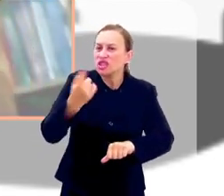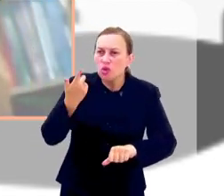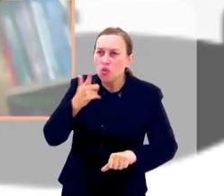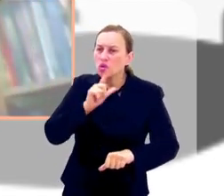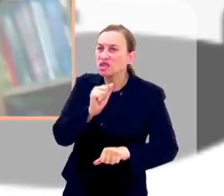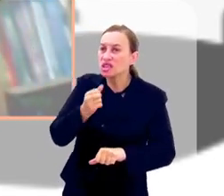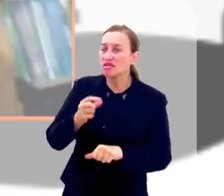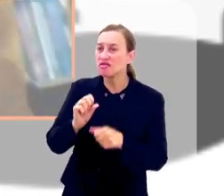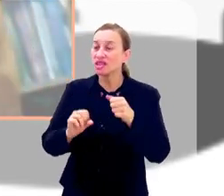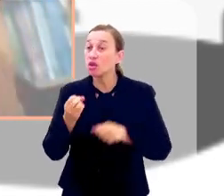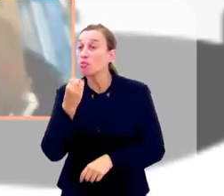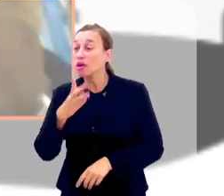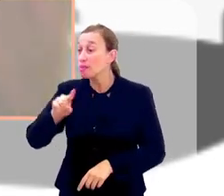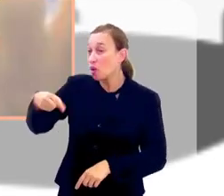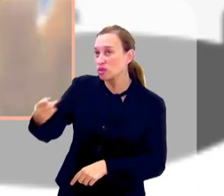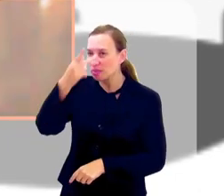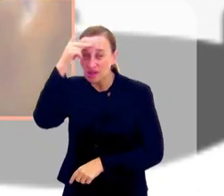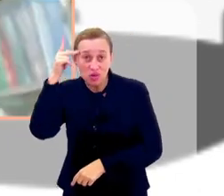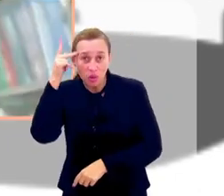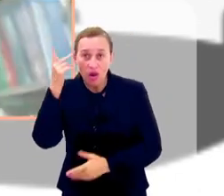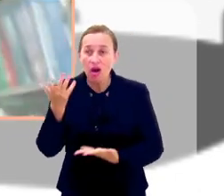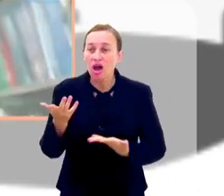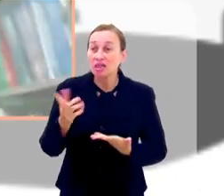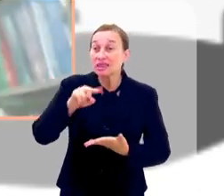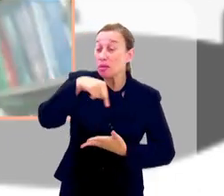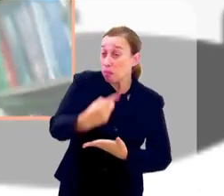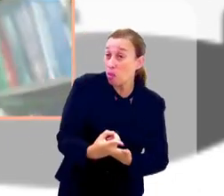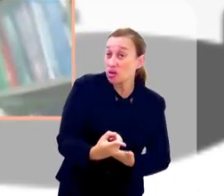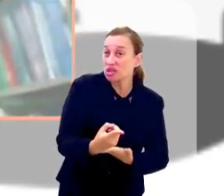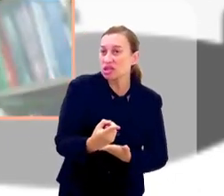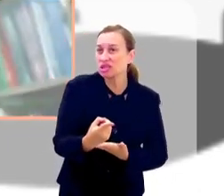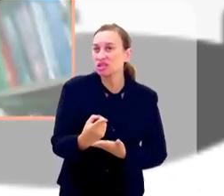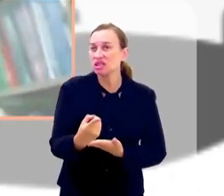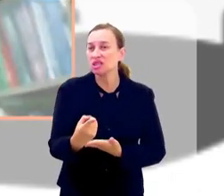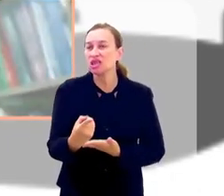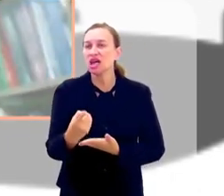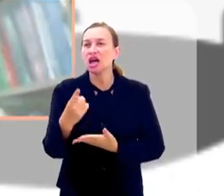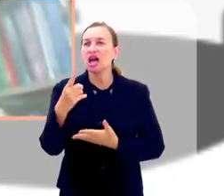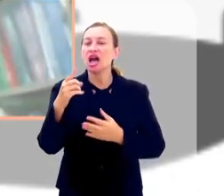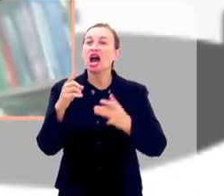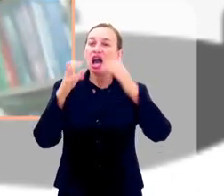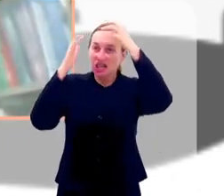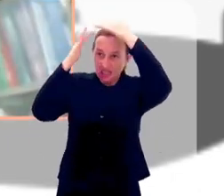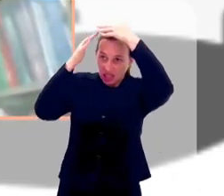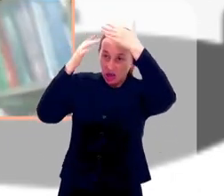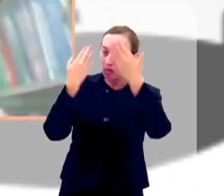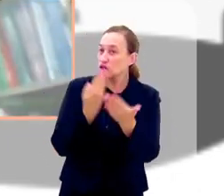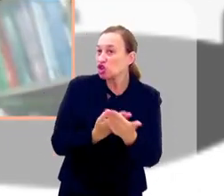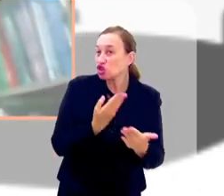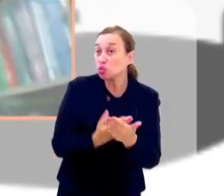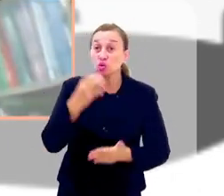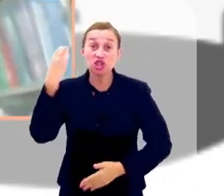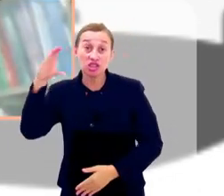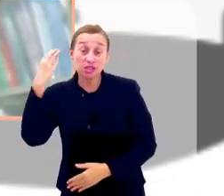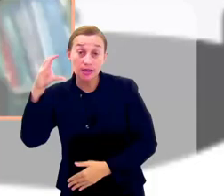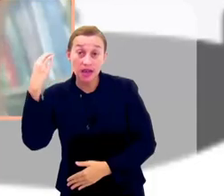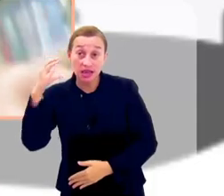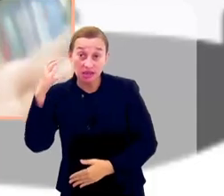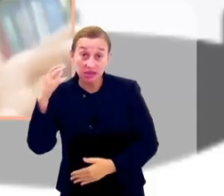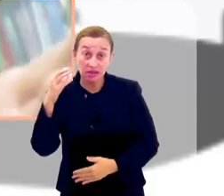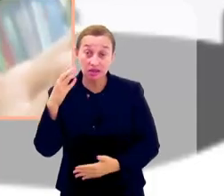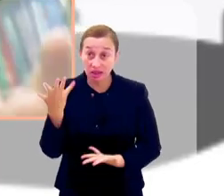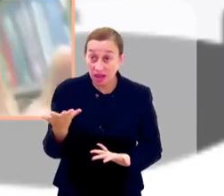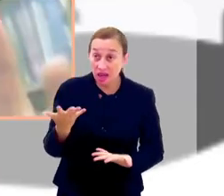você conseguia fazer o bem para alguém. Depois disso, a gente passa pela neurociência, como você também trouxe, a gente está falando de